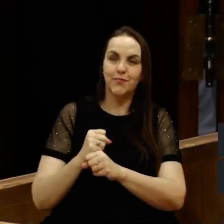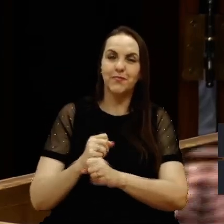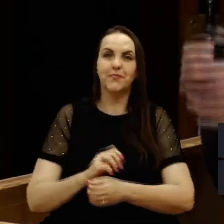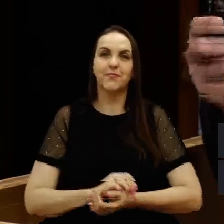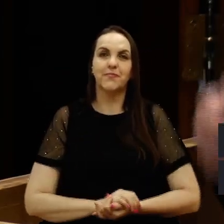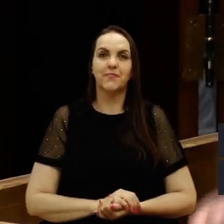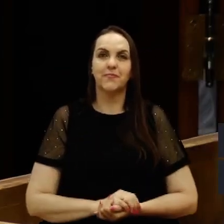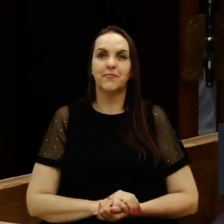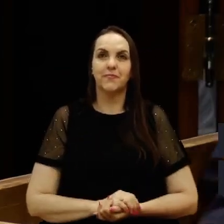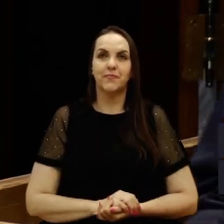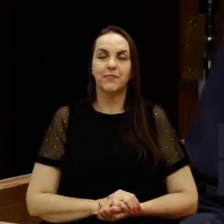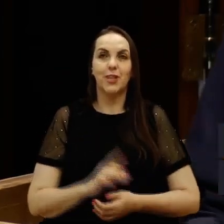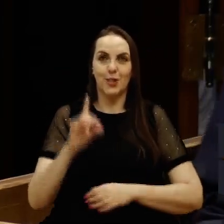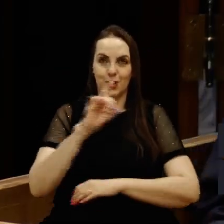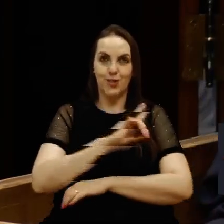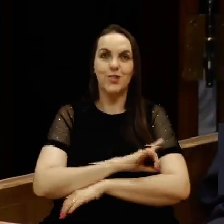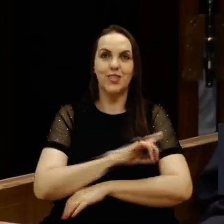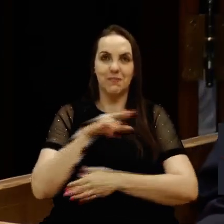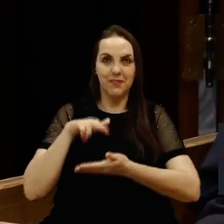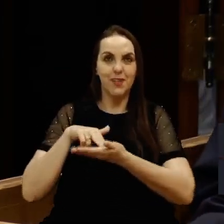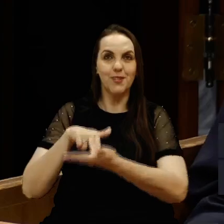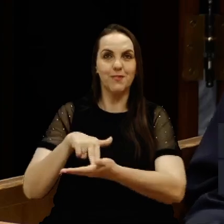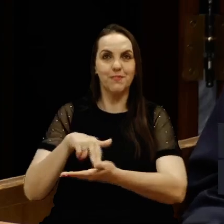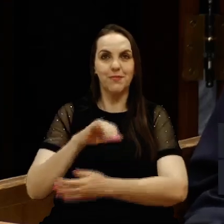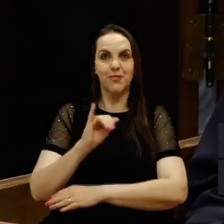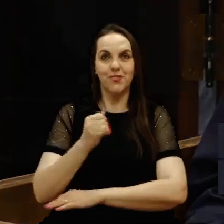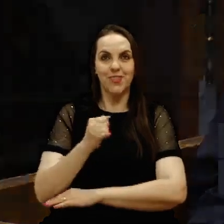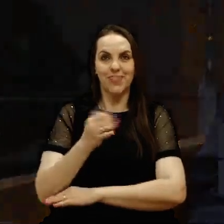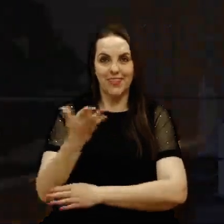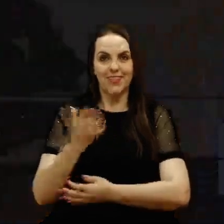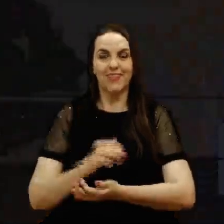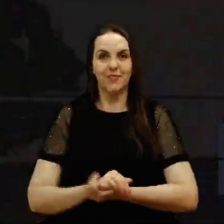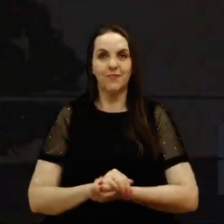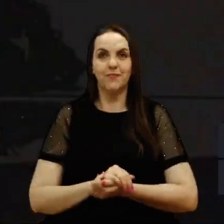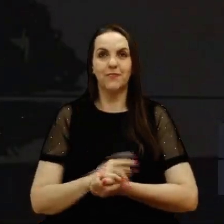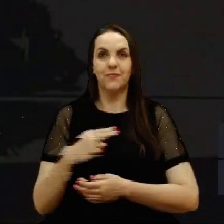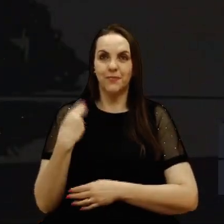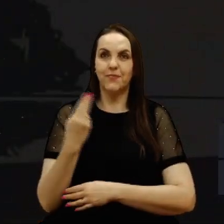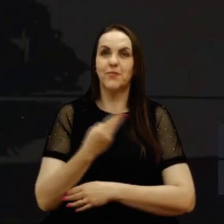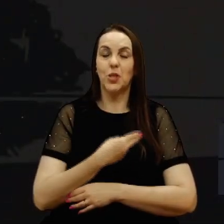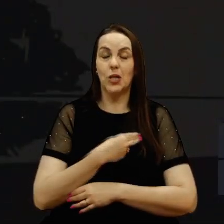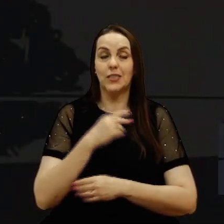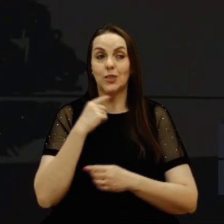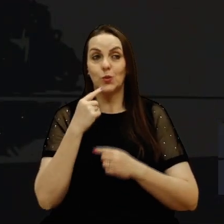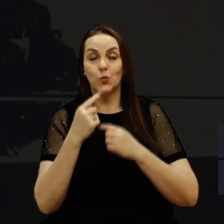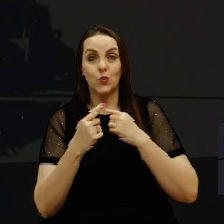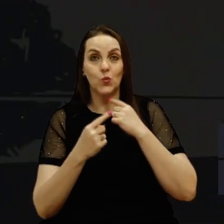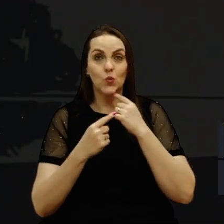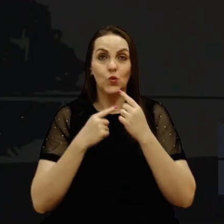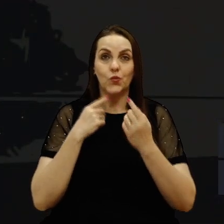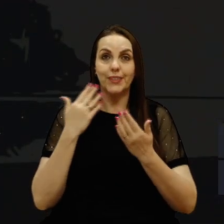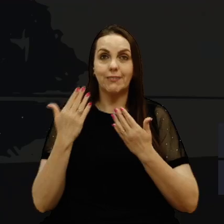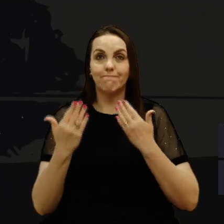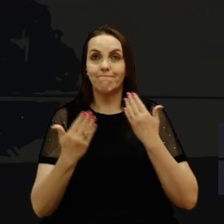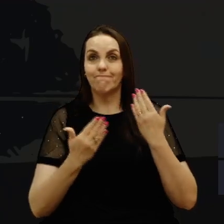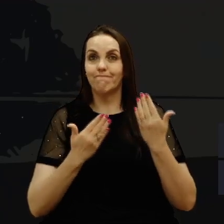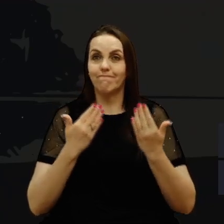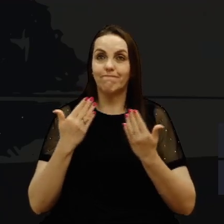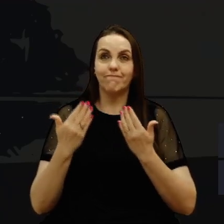retrospectiva. Então, o dia da minha posse, ali em janeiro, a gente com muitas incertezas, com muitas